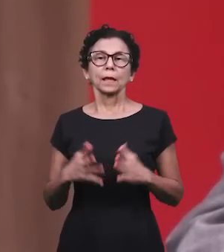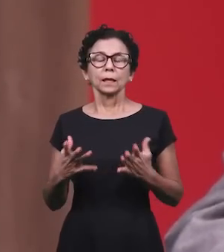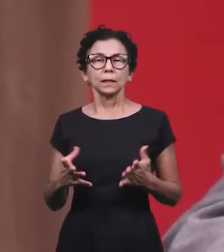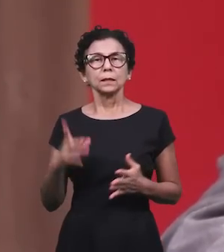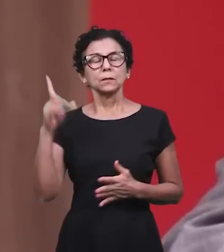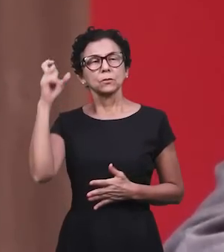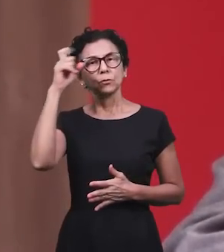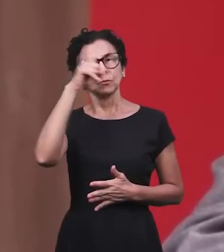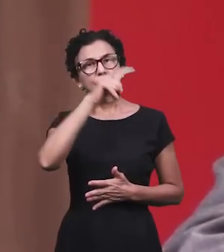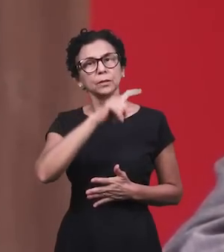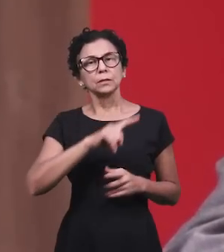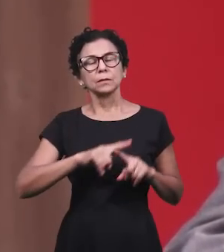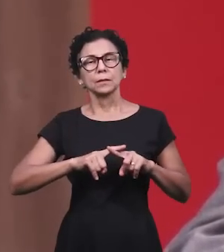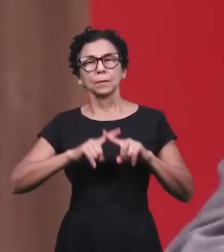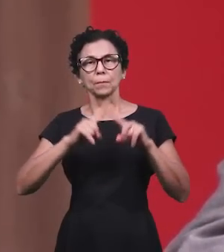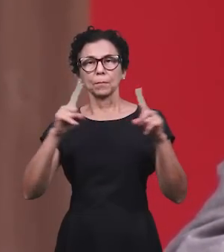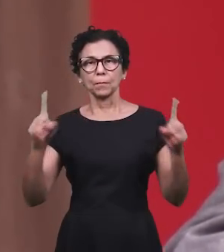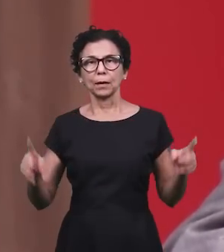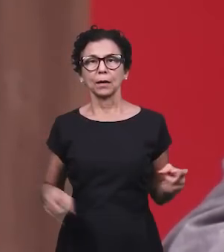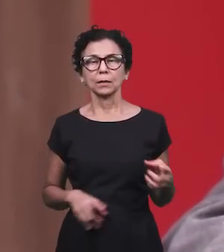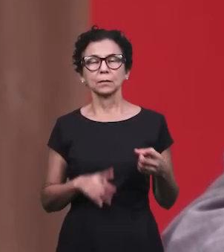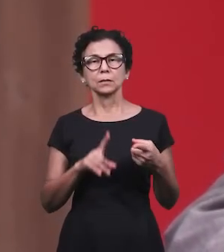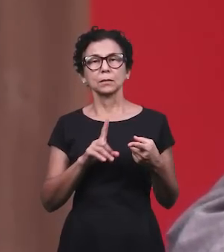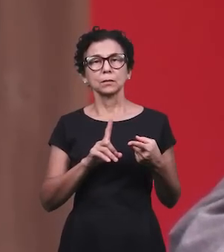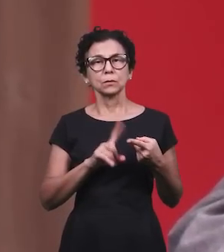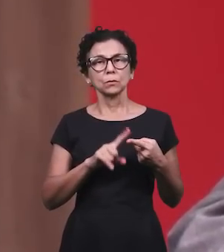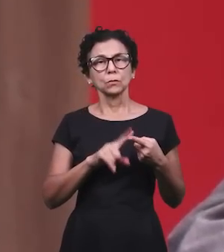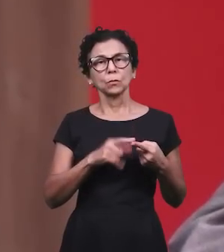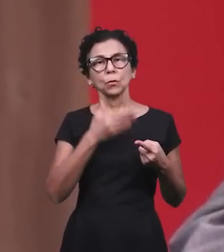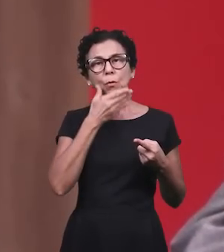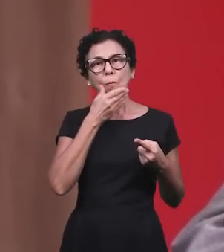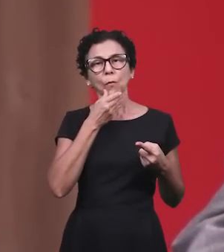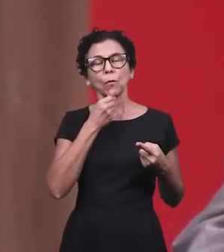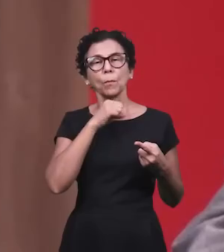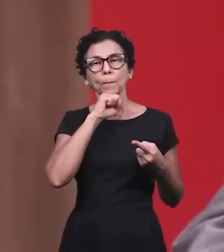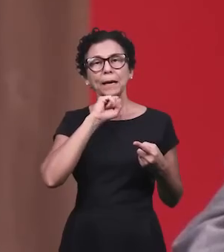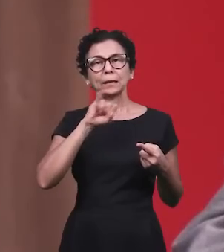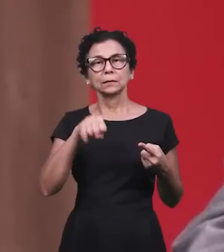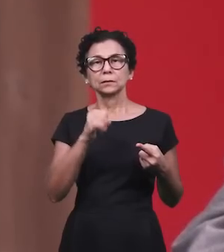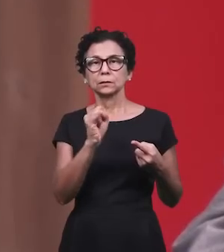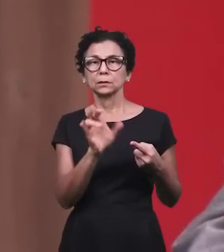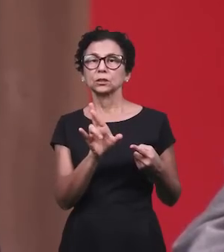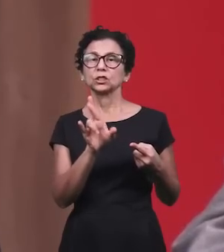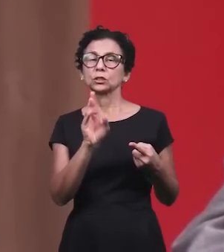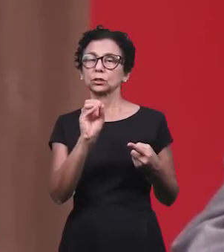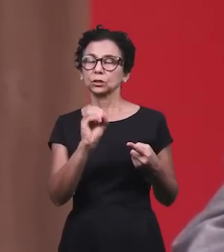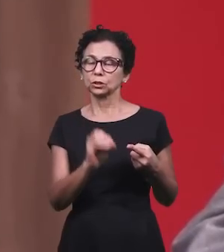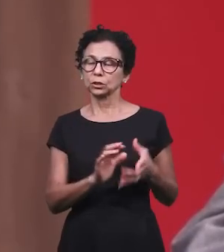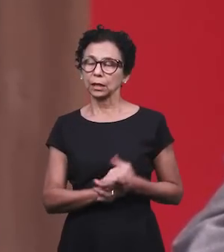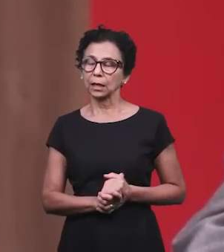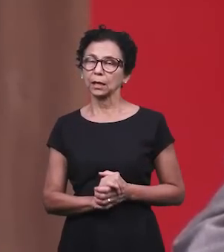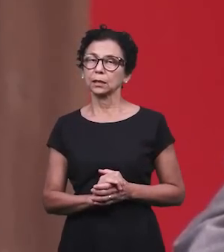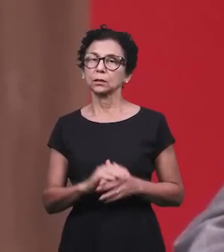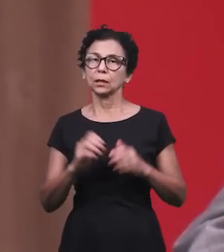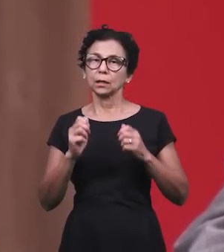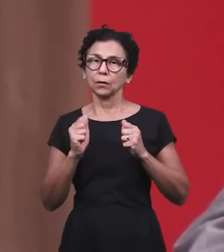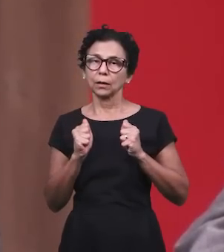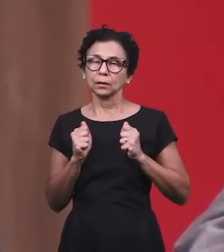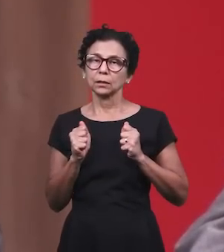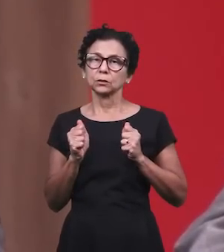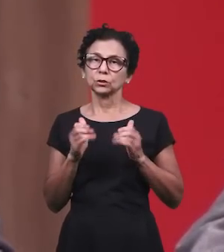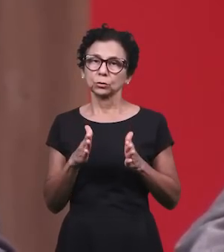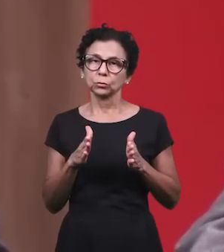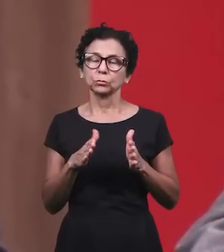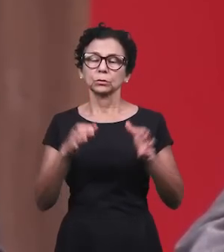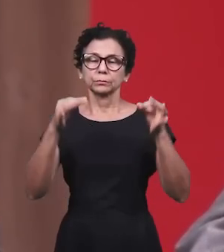de Jairo foi uma atitude que deve ser a atitude de cada um dos pais, né, mães, e